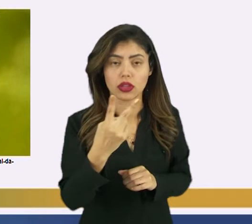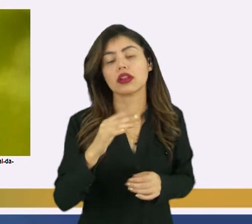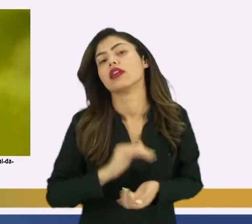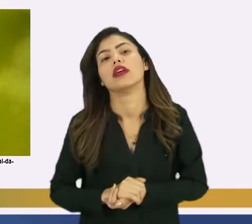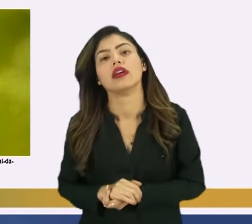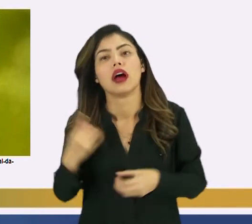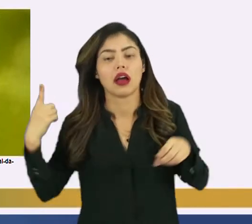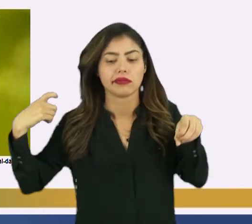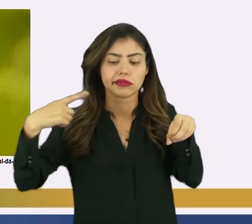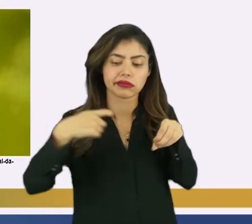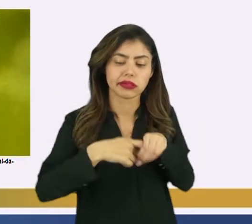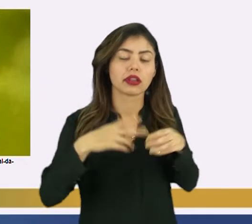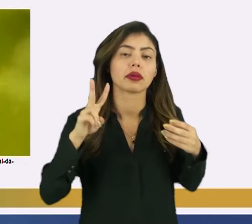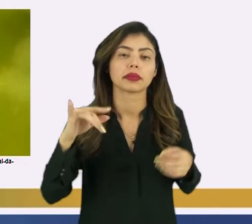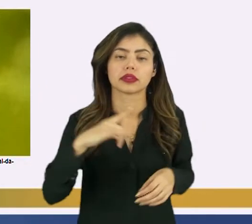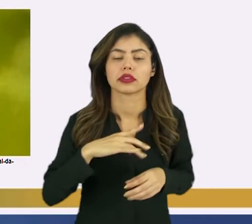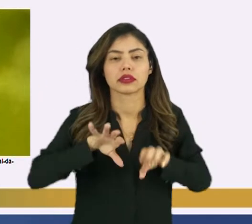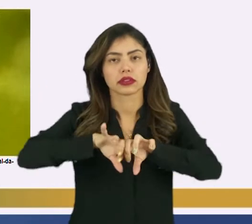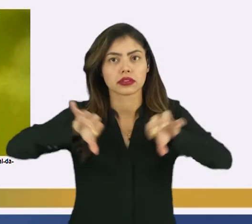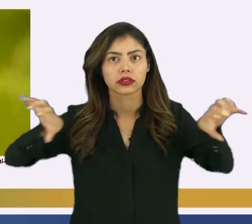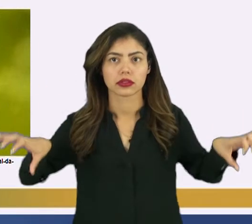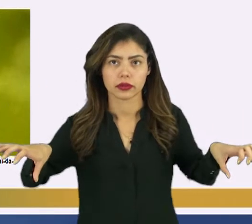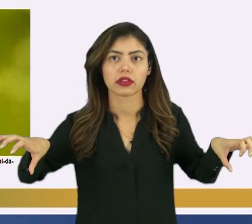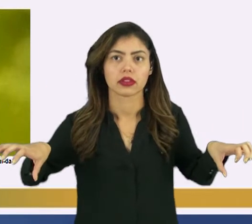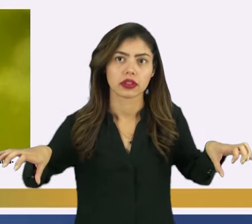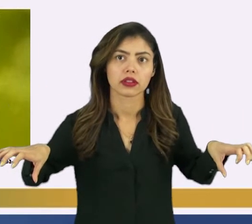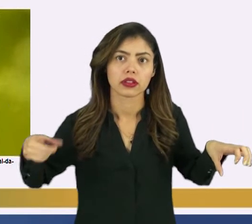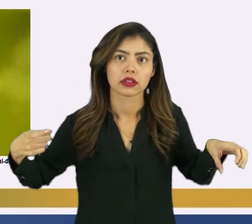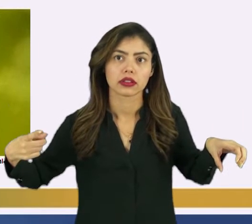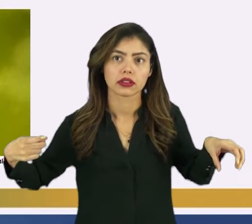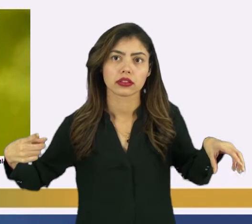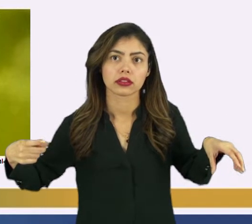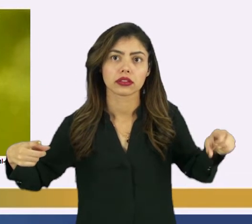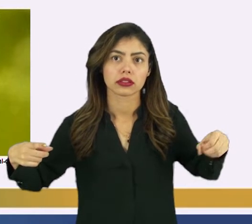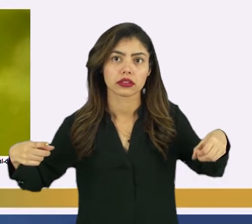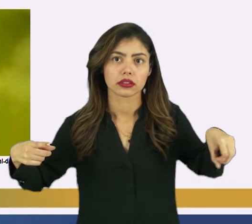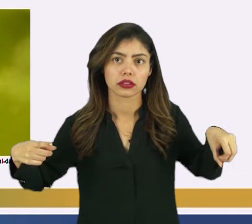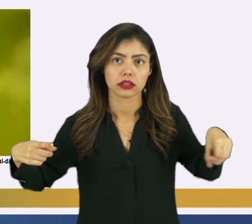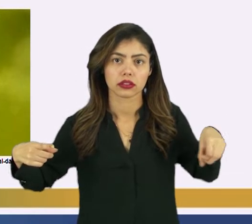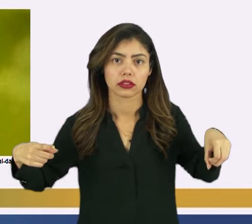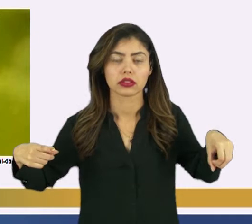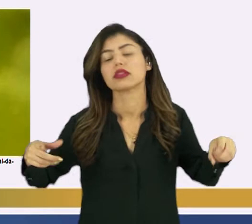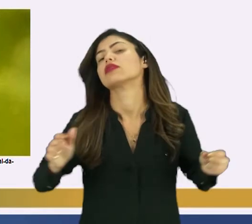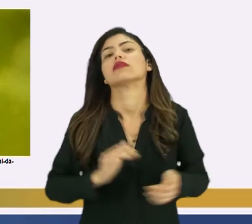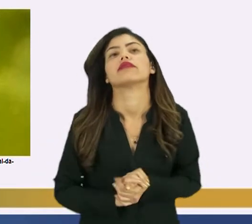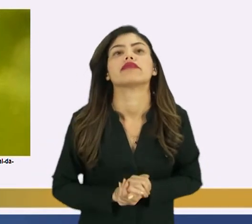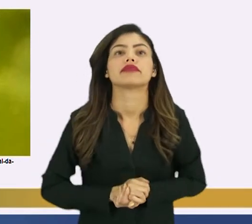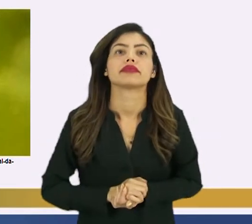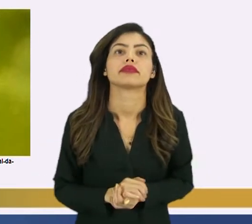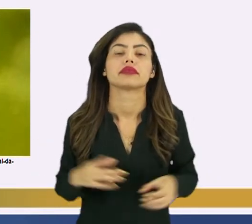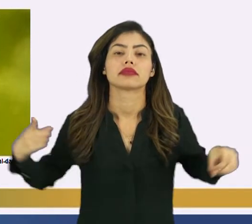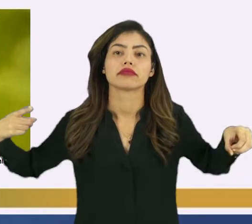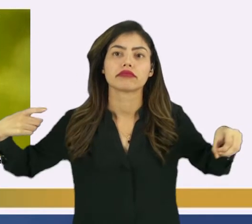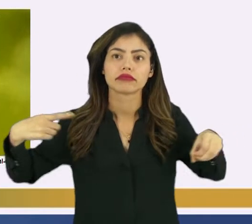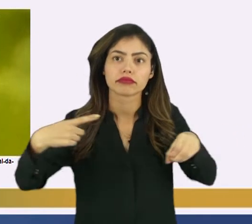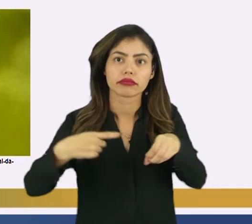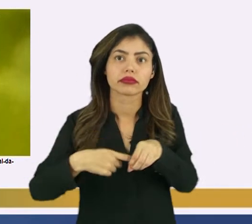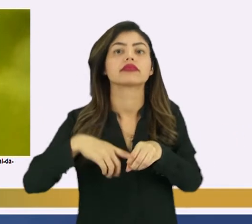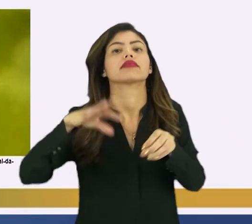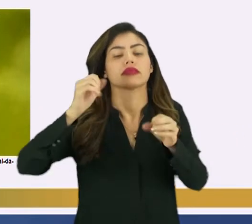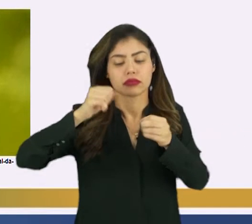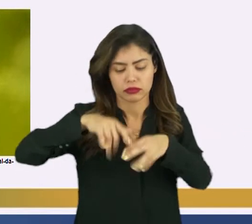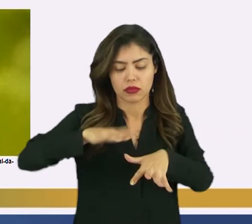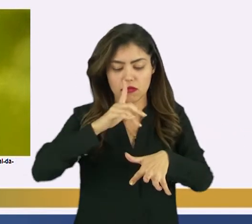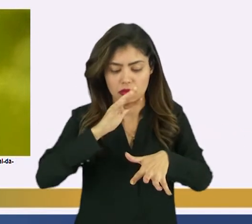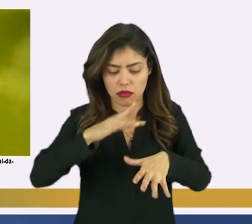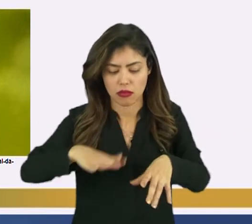2 gametas, né? Que vão estar de formas separadas aí, preciso do gameta masculino e do feminino, tá? Então a fêmea vai